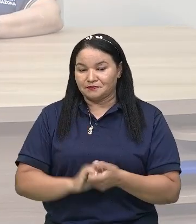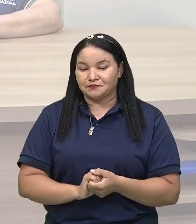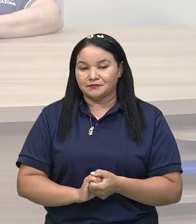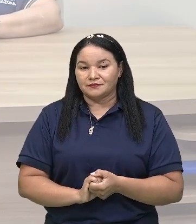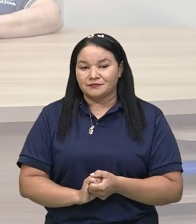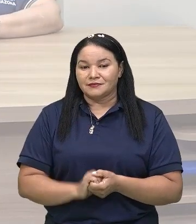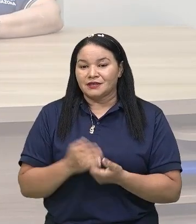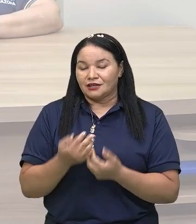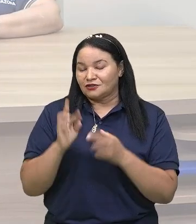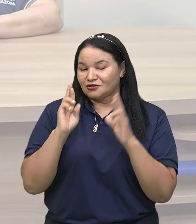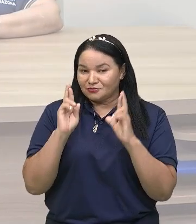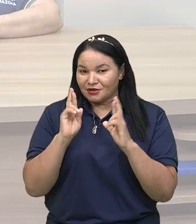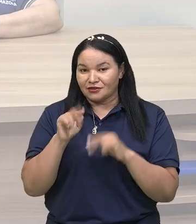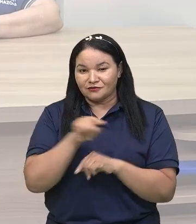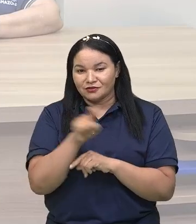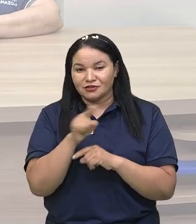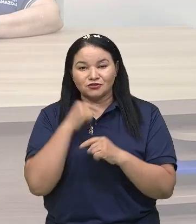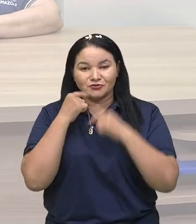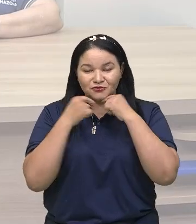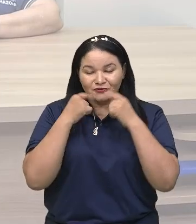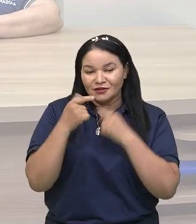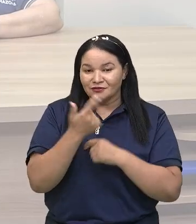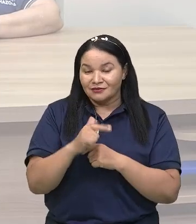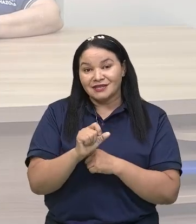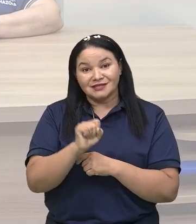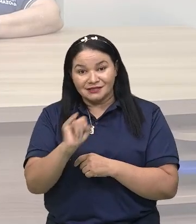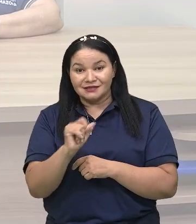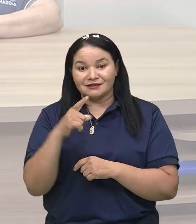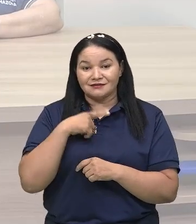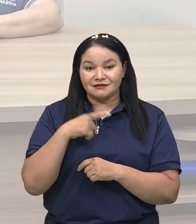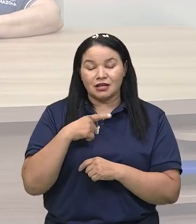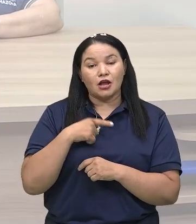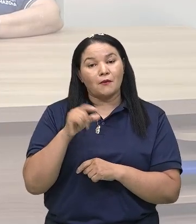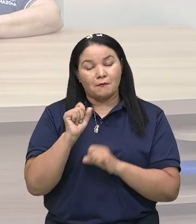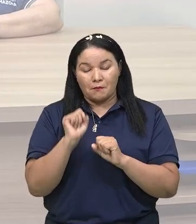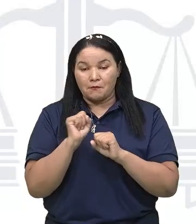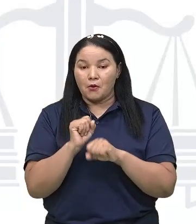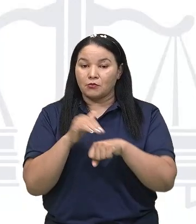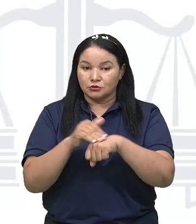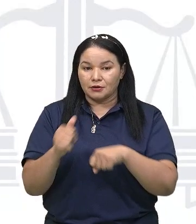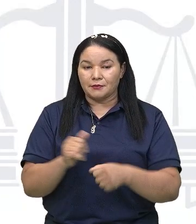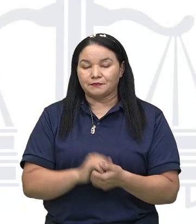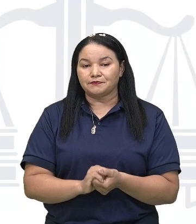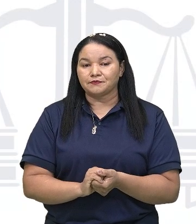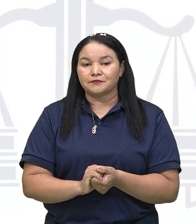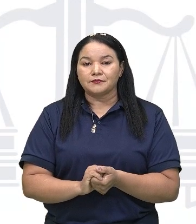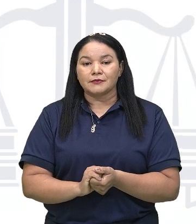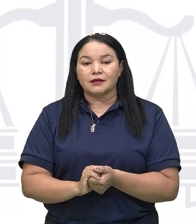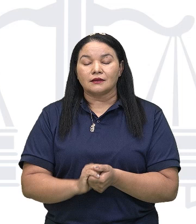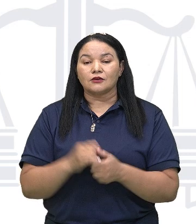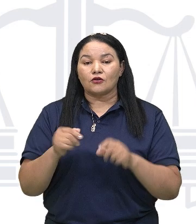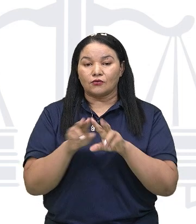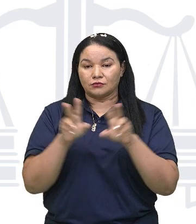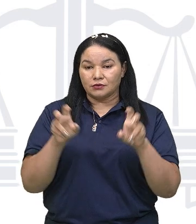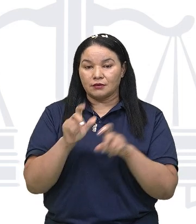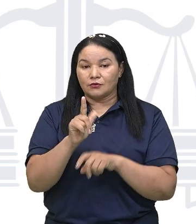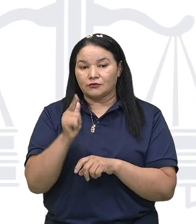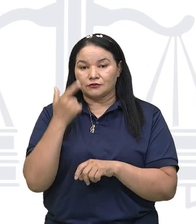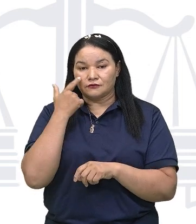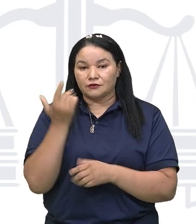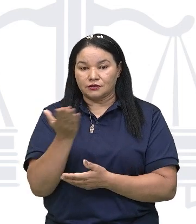gente, espero que não tenha dúvidas em relação, mas se tiver, é só acionar. Nós temos mais um tópicozinho que é em relação